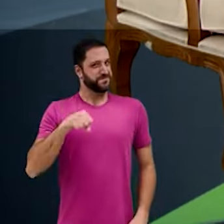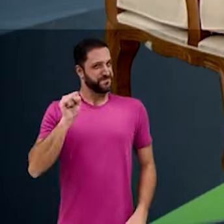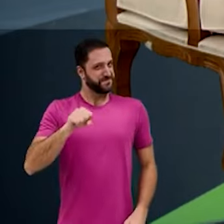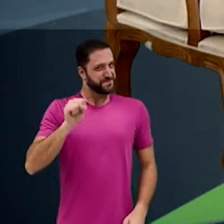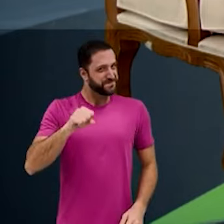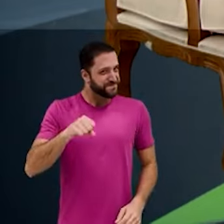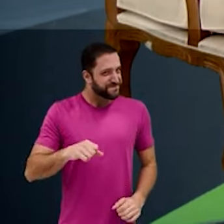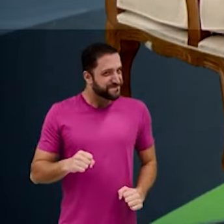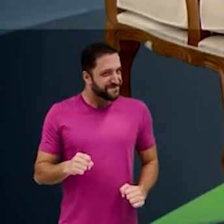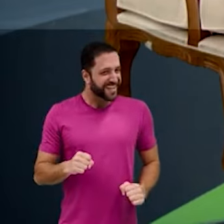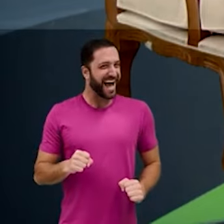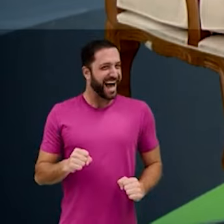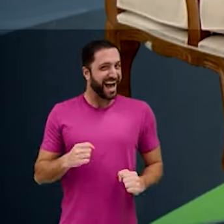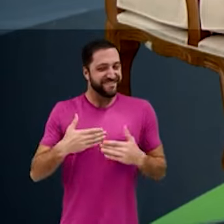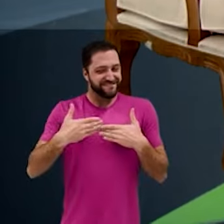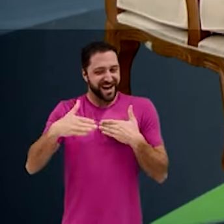por aí?